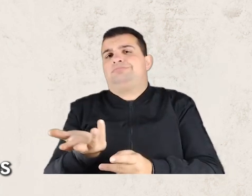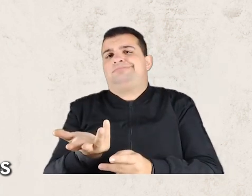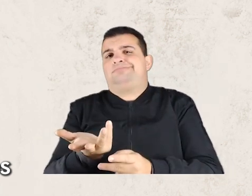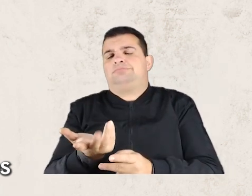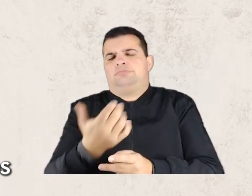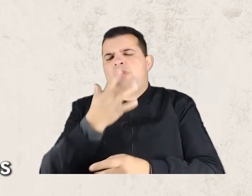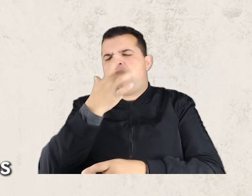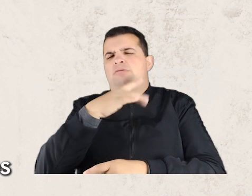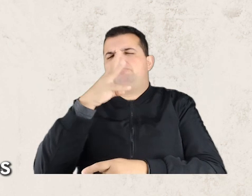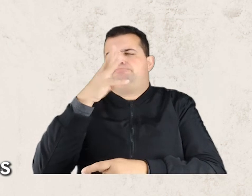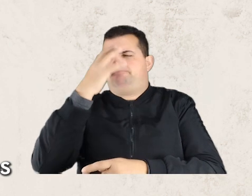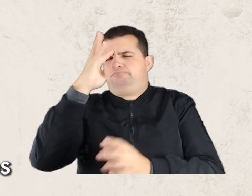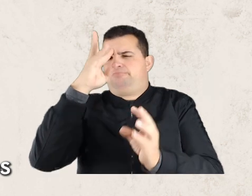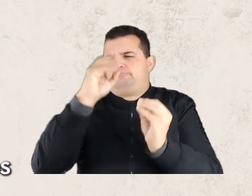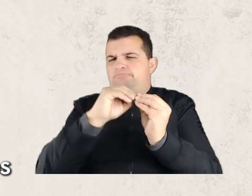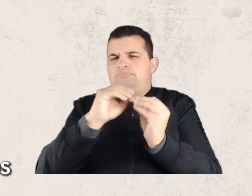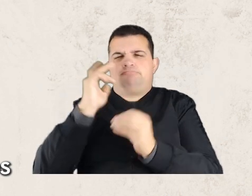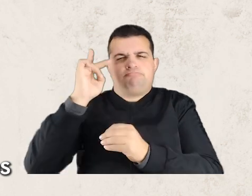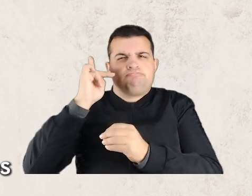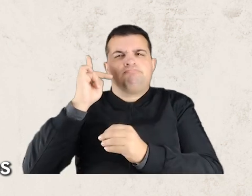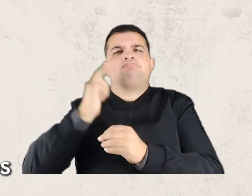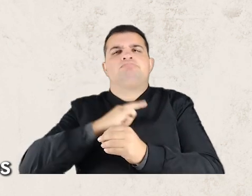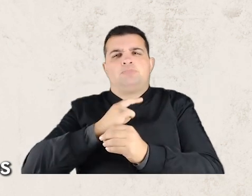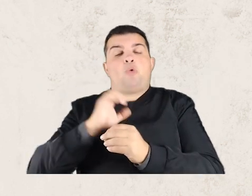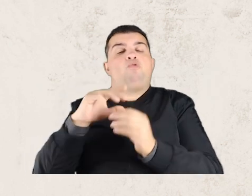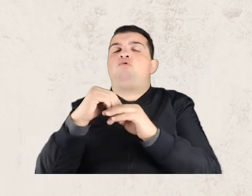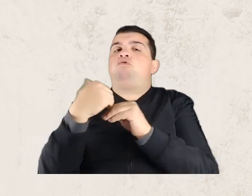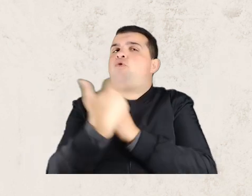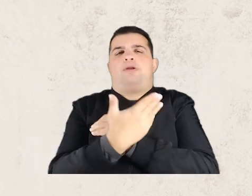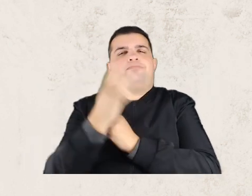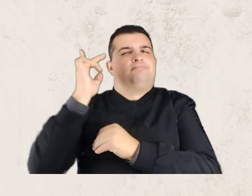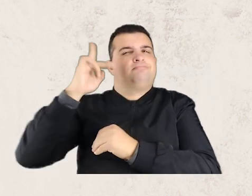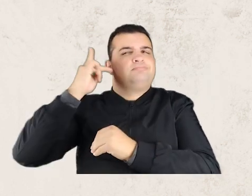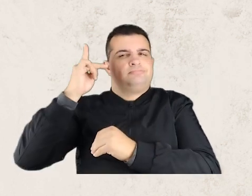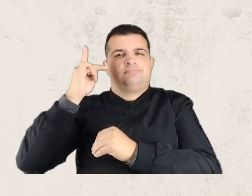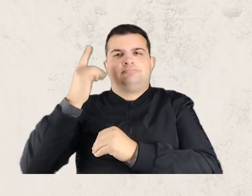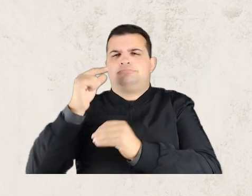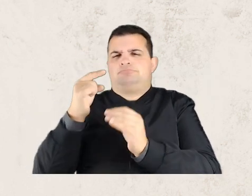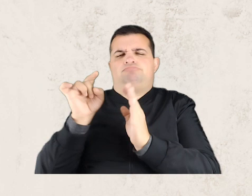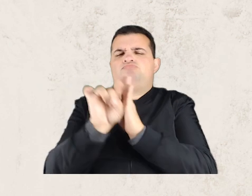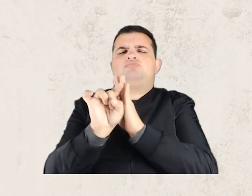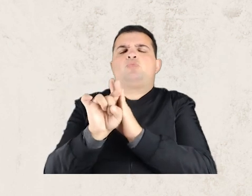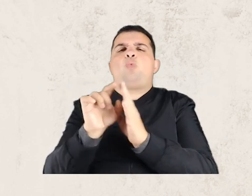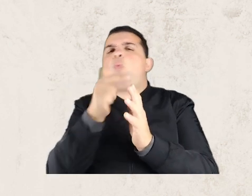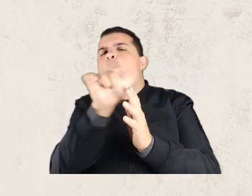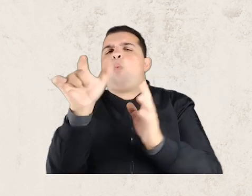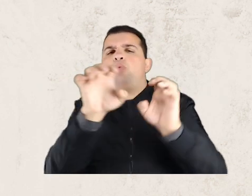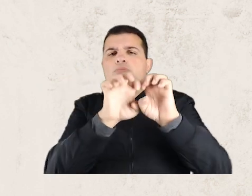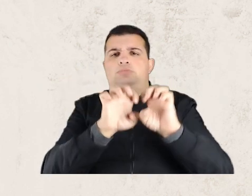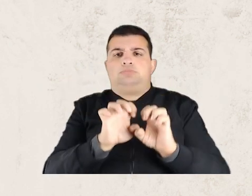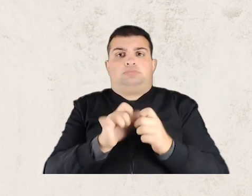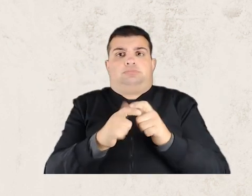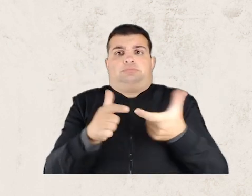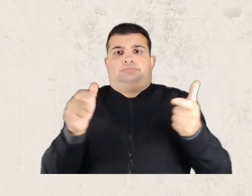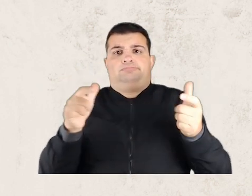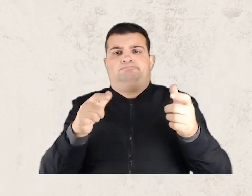questiona quais são as condições de possibilidades que mantêm essas determinações. Então aí eu